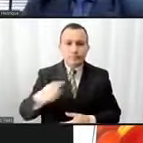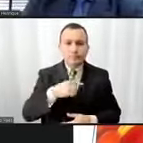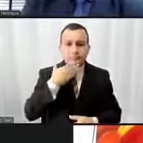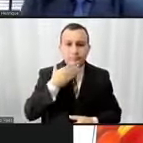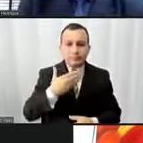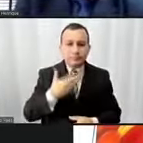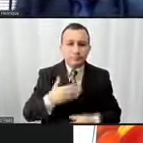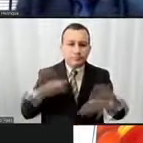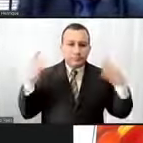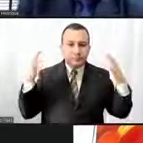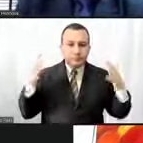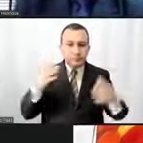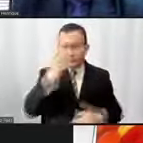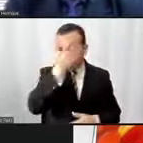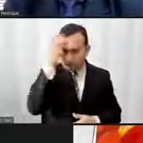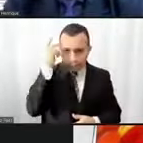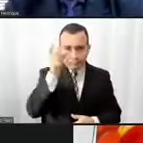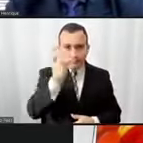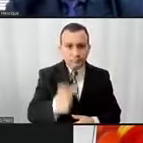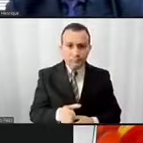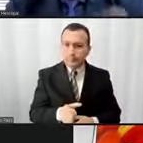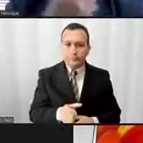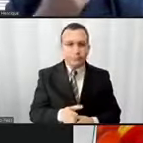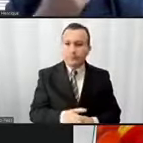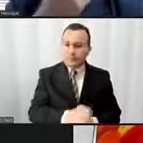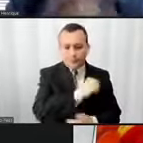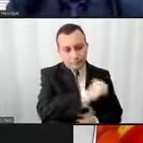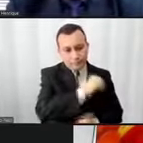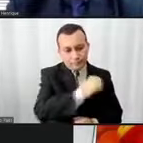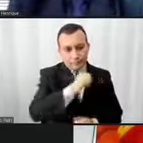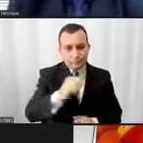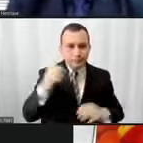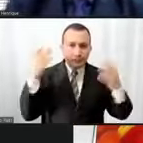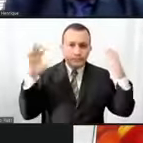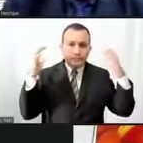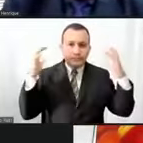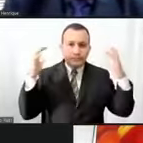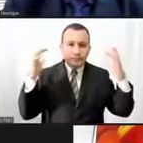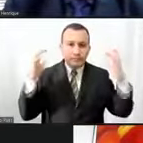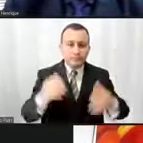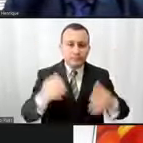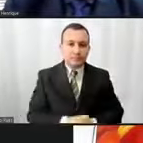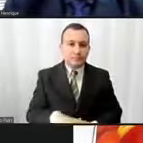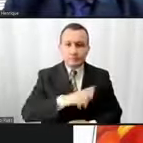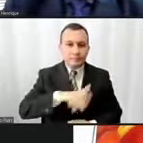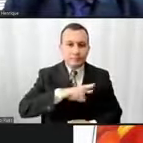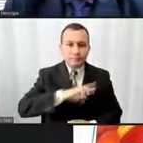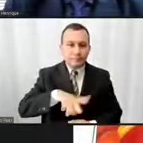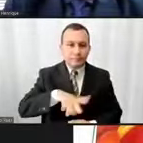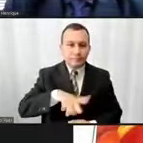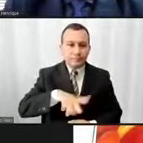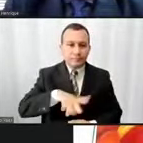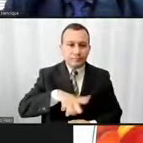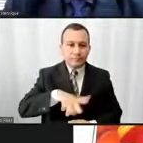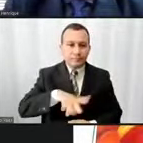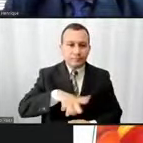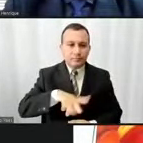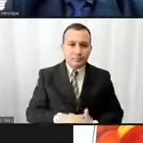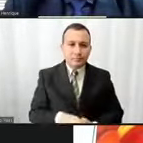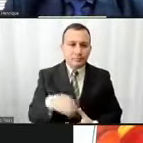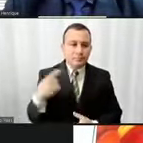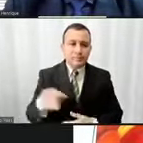aplausos a uma chacina. E nós não queremos discutir. Não tem nada de chacina, não. Negativo, não tem nada de chacina. Nós estamos defendendo